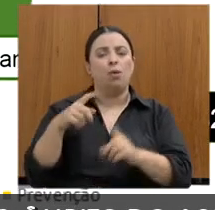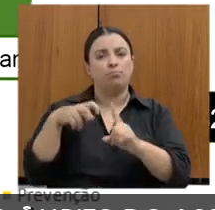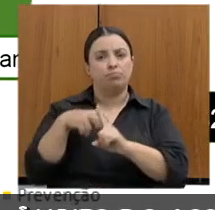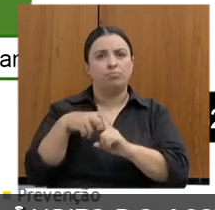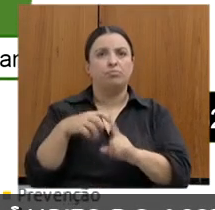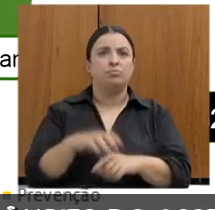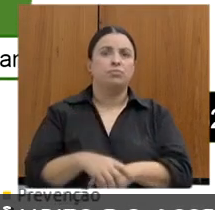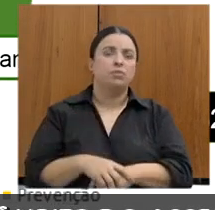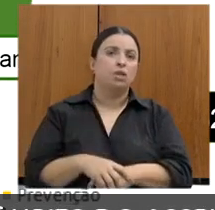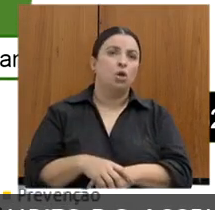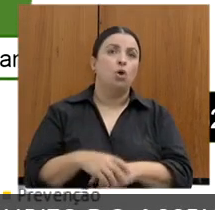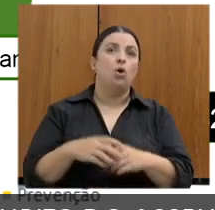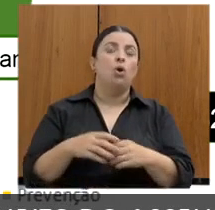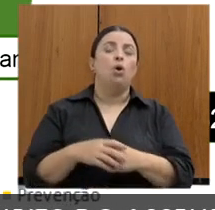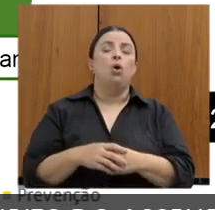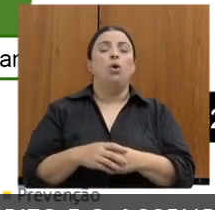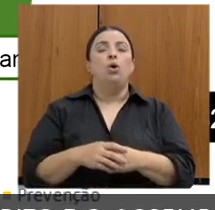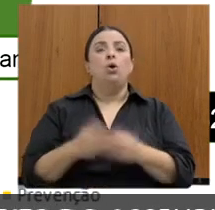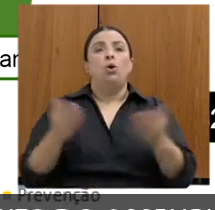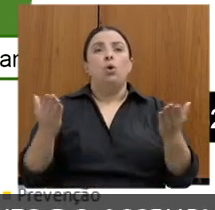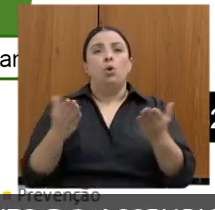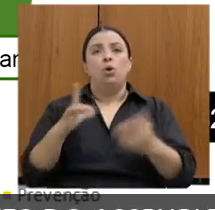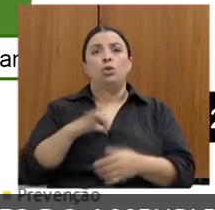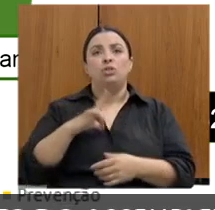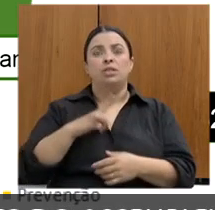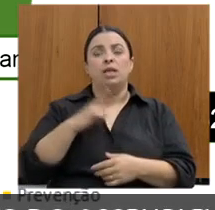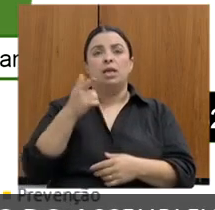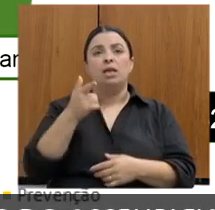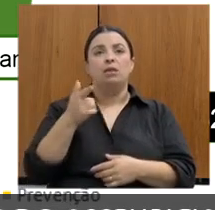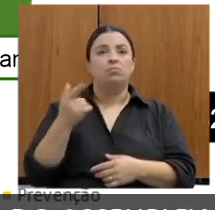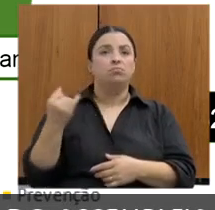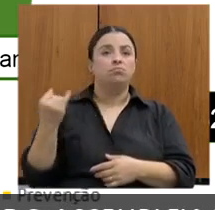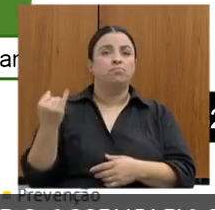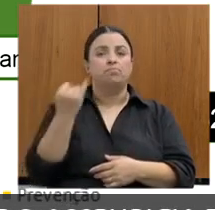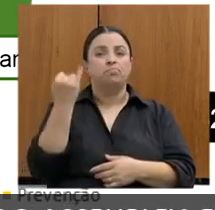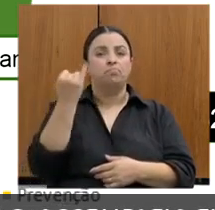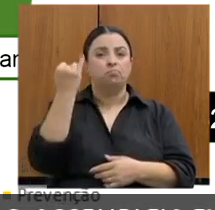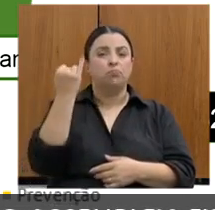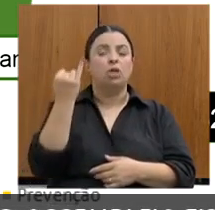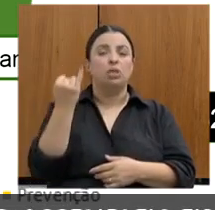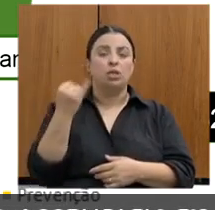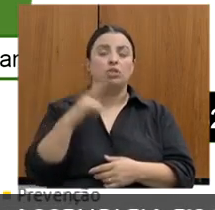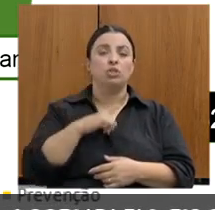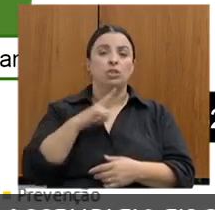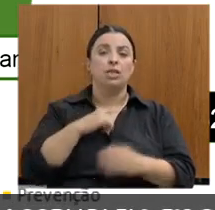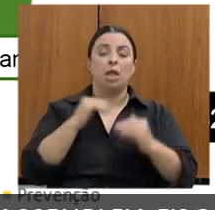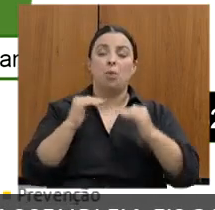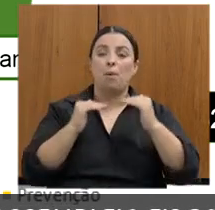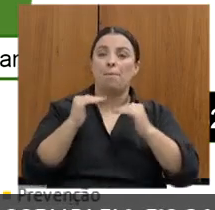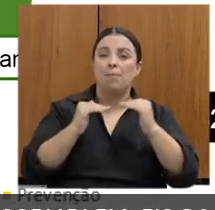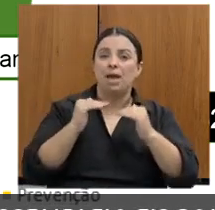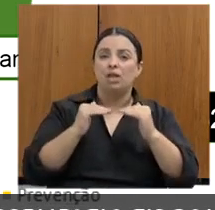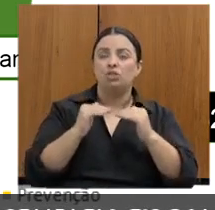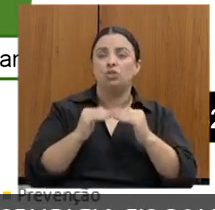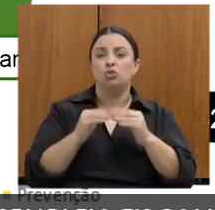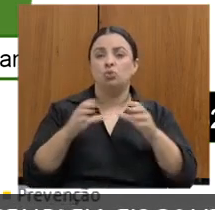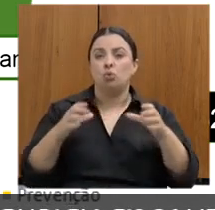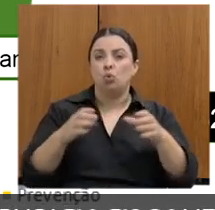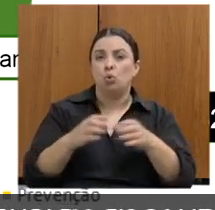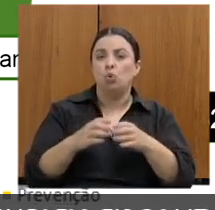preciso dizer que hoje nós temos aí o destaque de termos uma média de uma Frota com